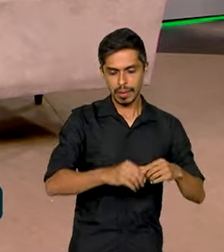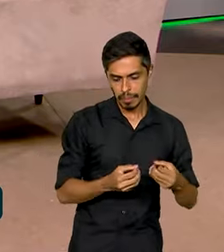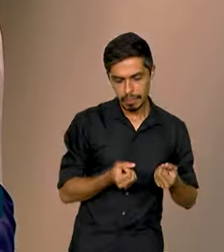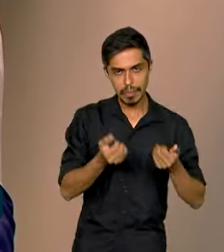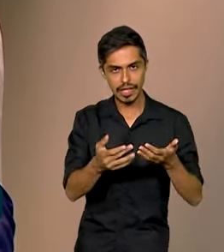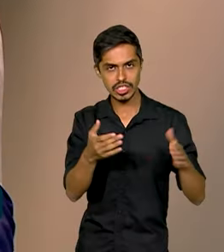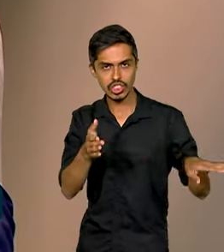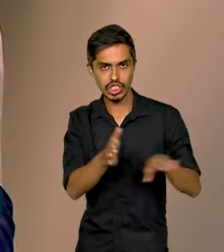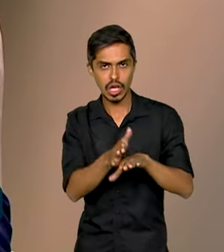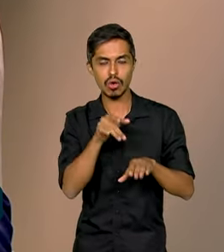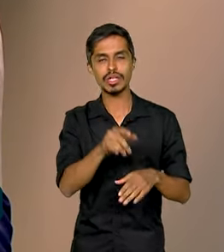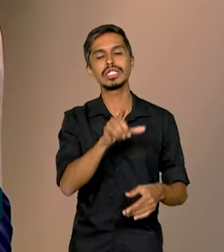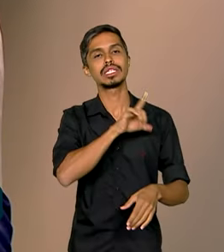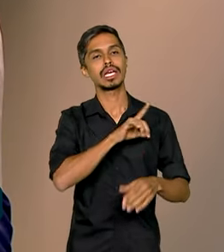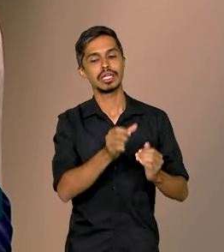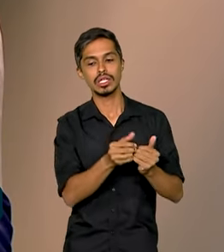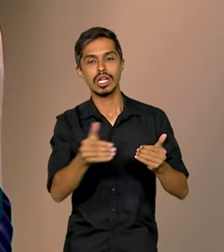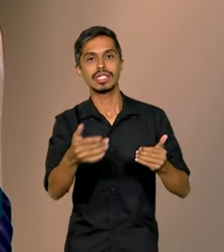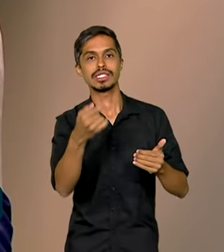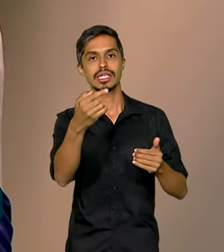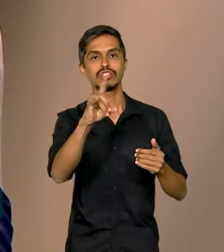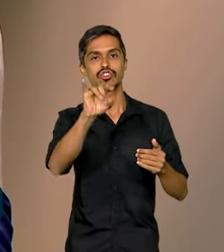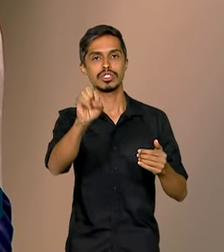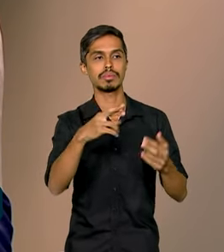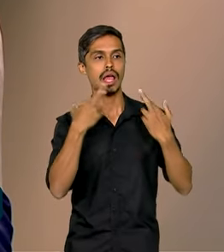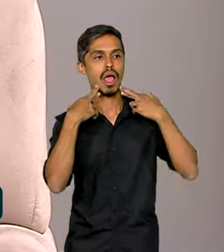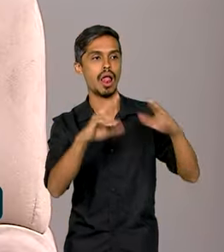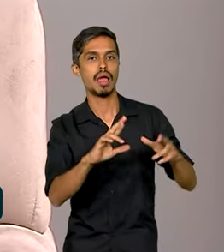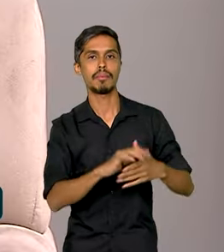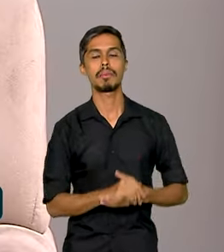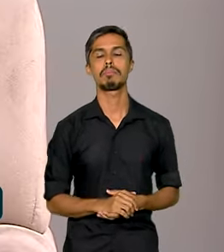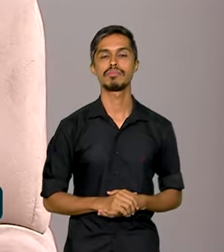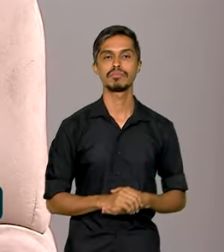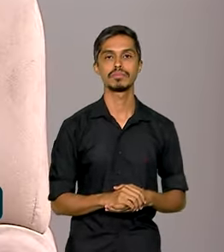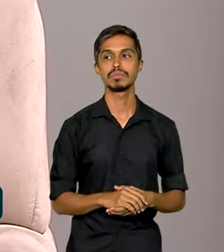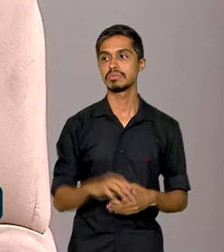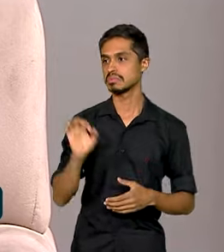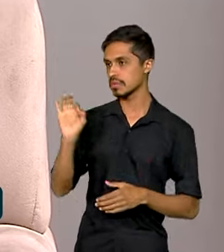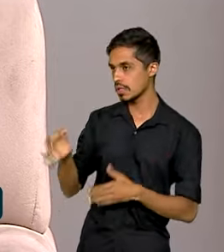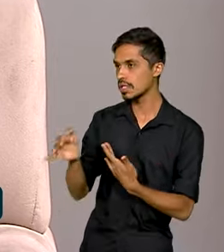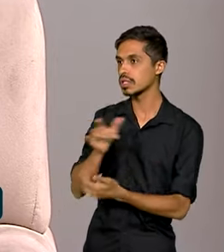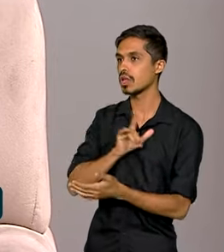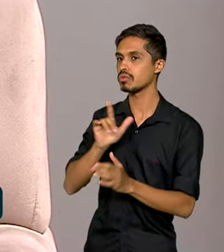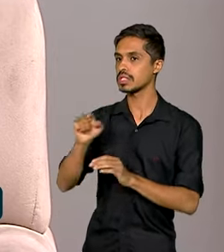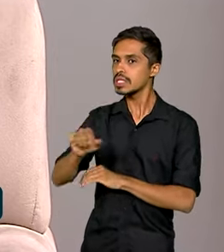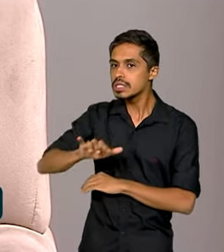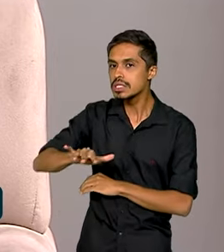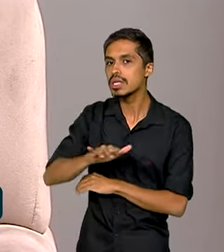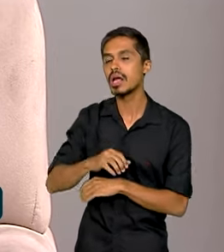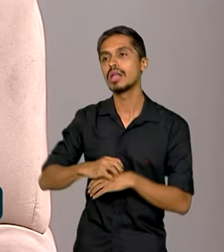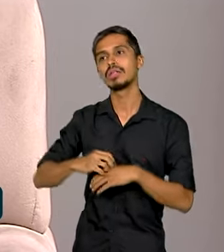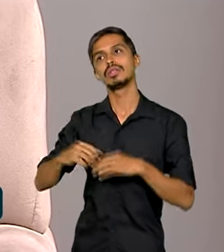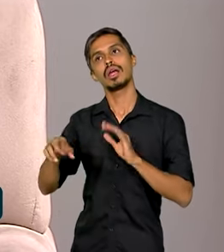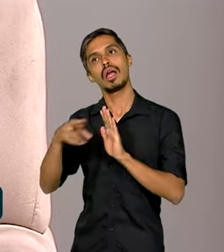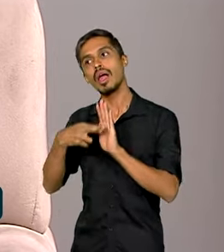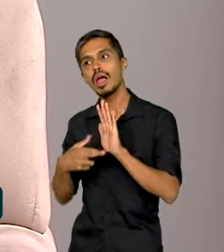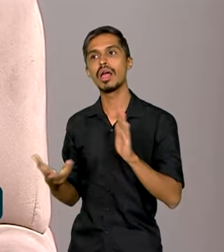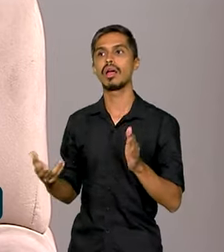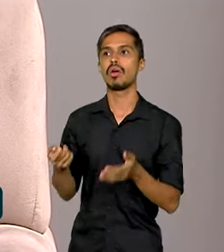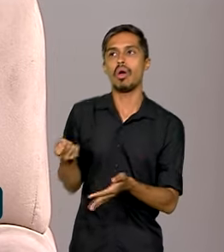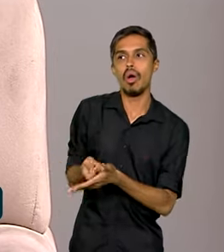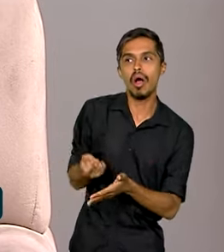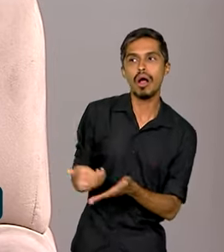produto ele tem sete dias para fazer a reclamação Tá certo e existem nesses casos aí regras